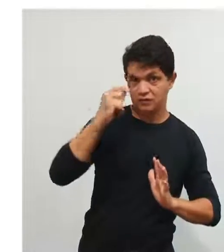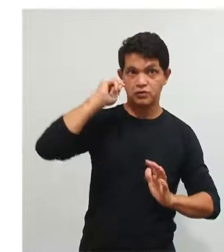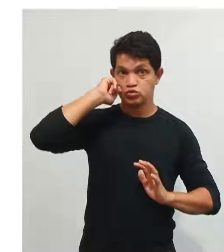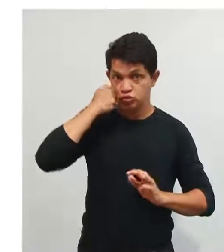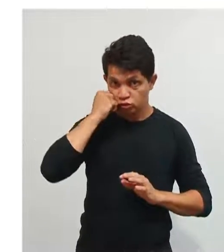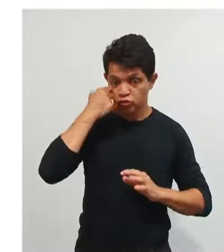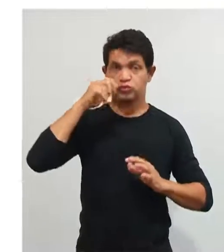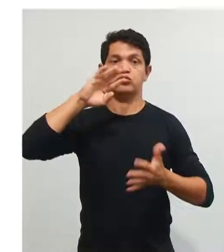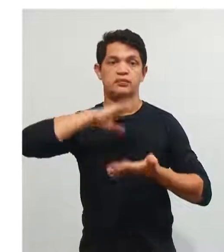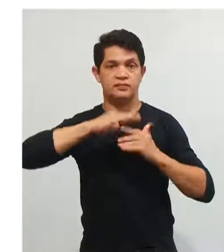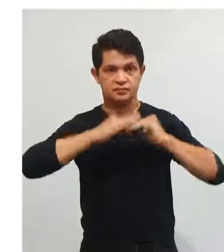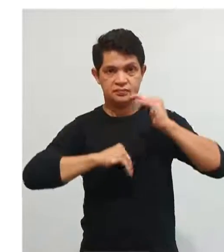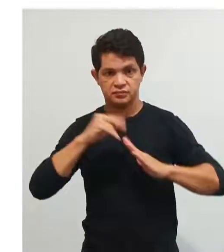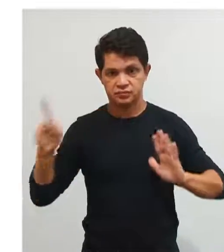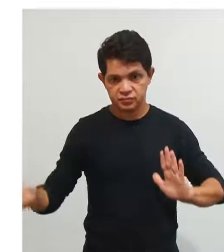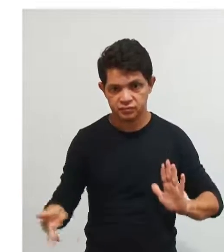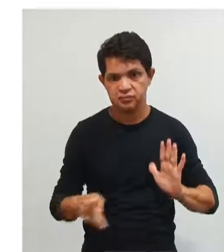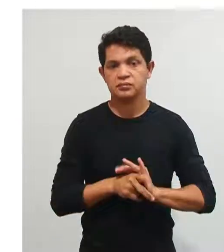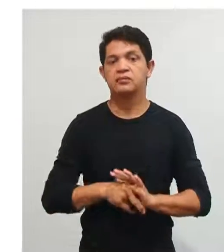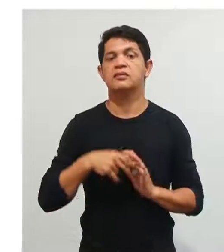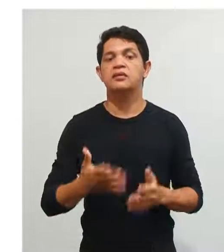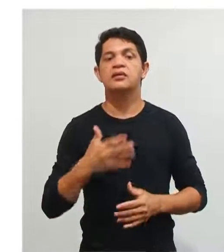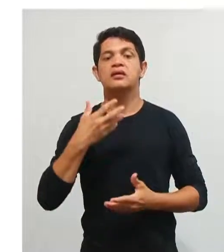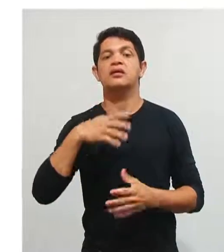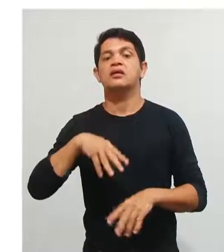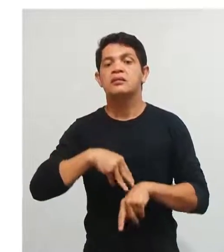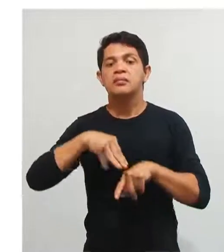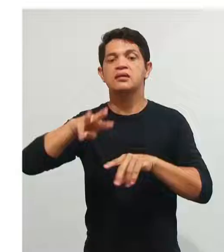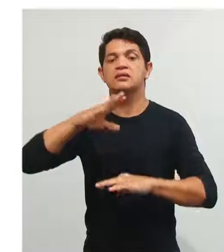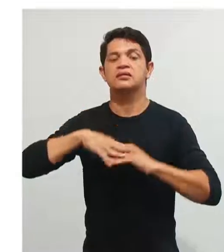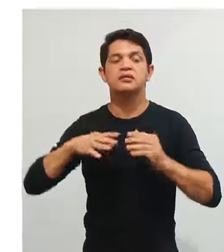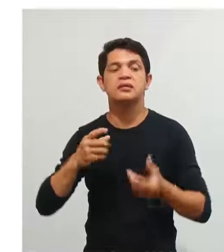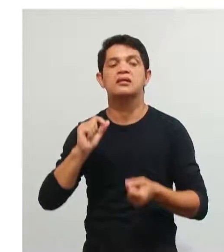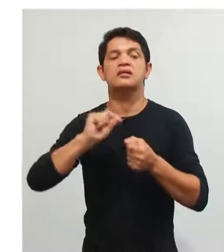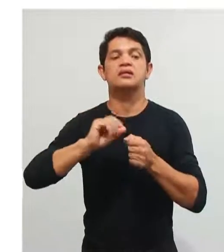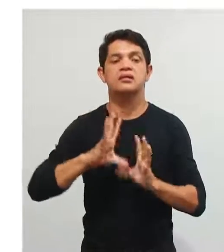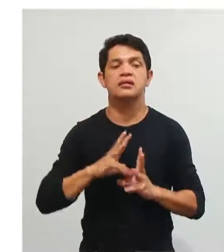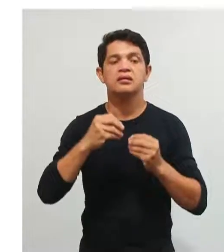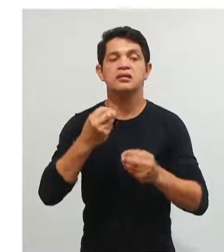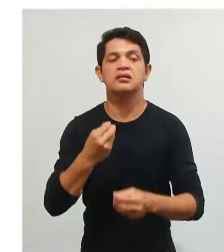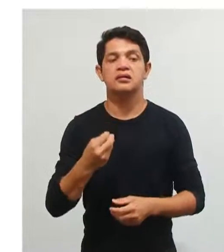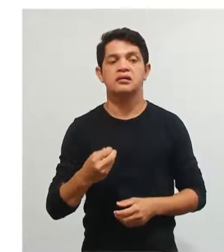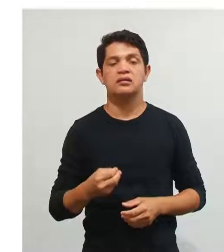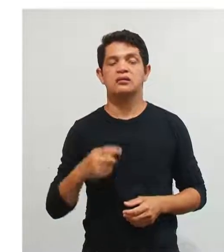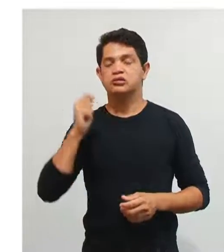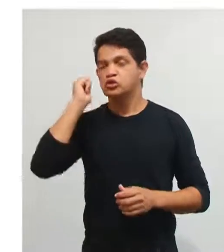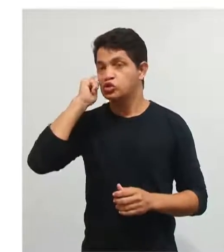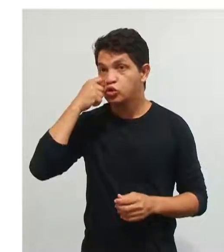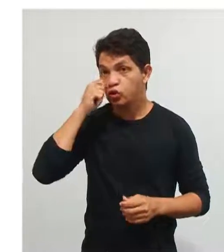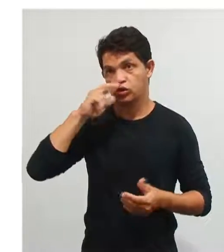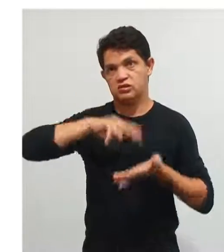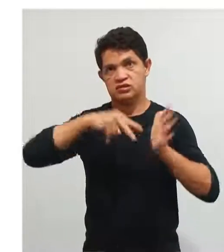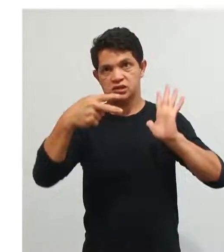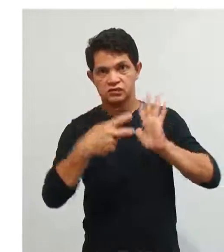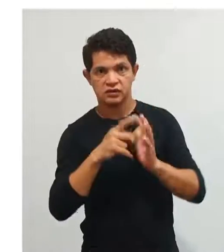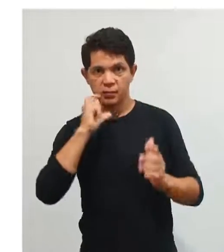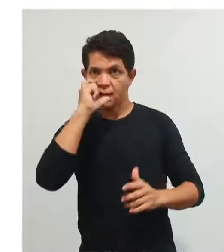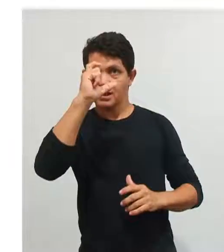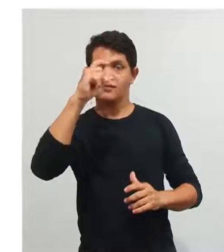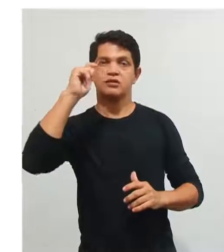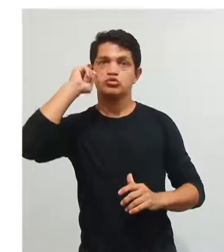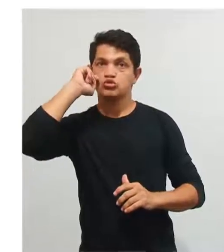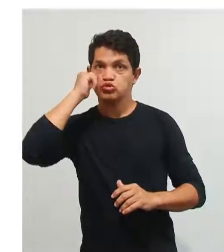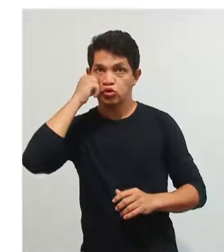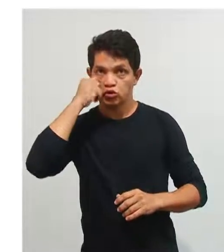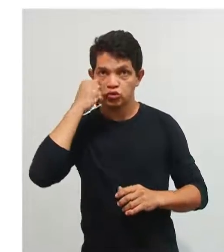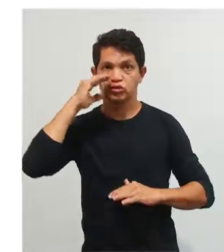latim. Câmara Cascudo acreditava que choro vinha da palavra cholo, com x, cholo, usada